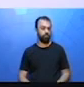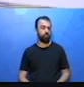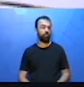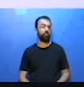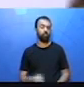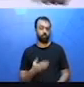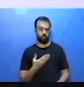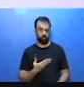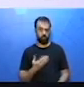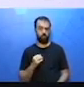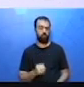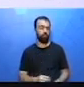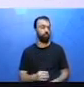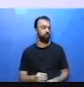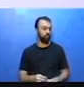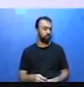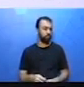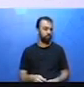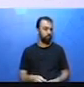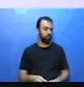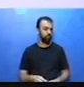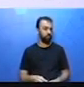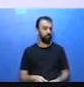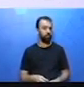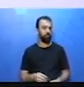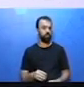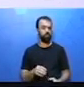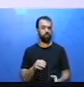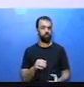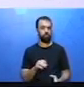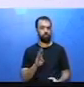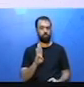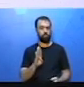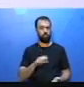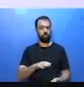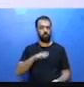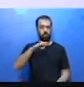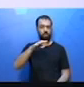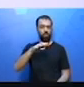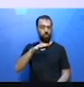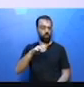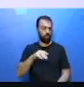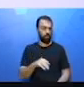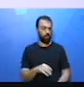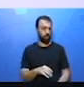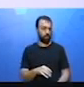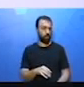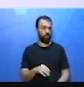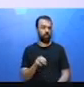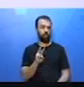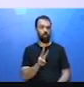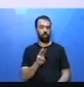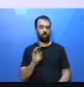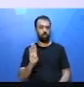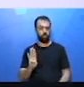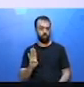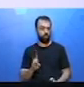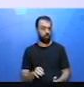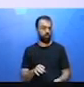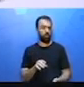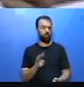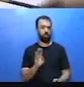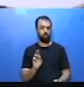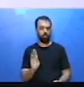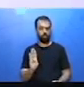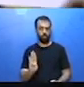Então, a fórmula é essa, né? No lugar do B maiúsculo, coloca a base maior 34. Do